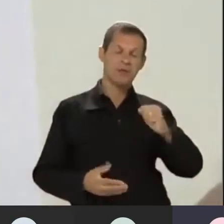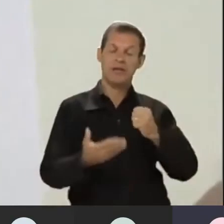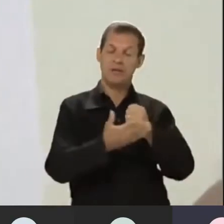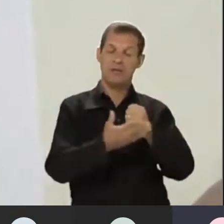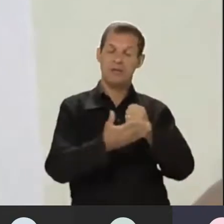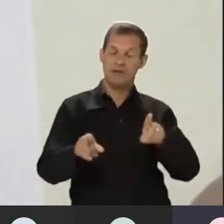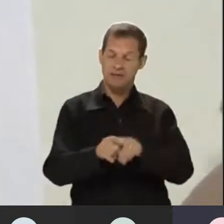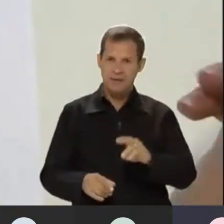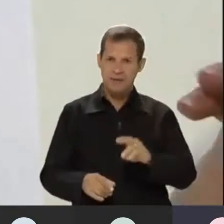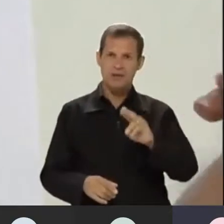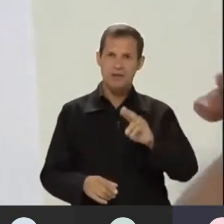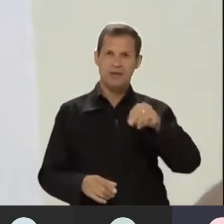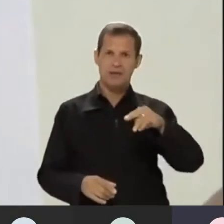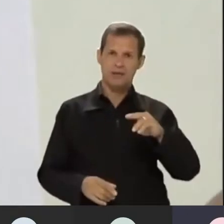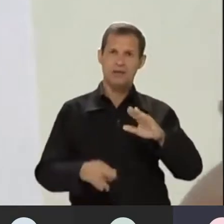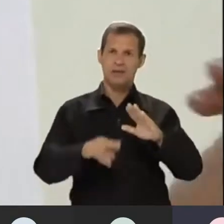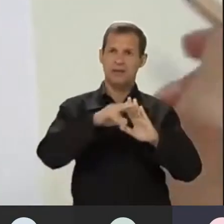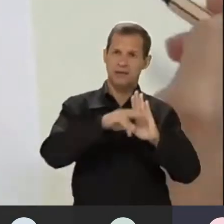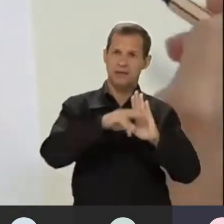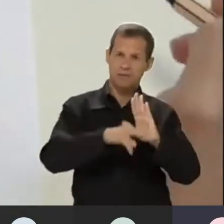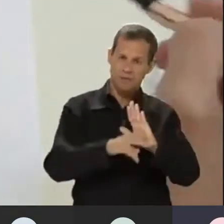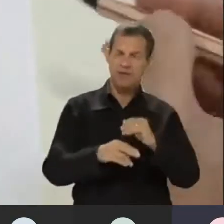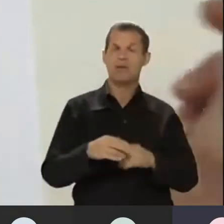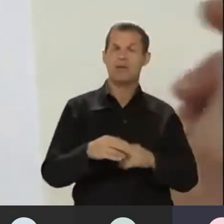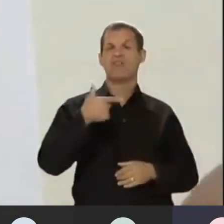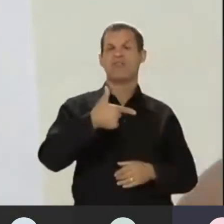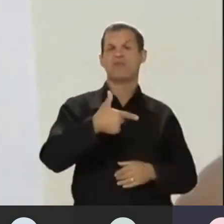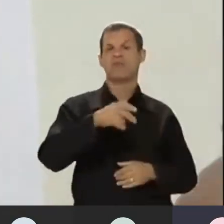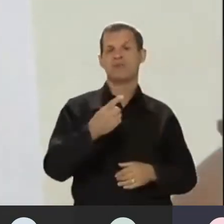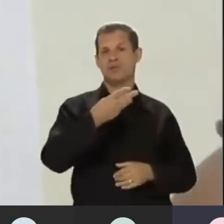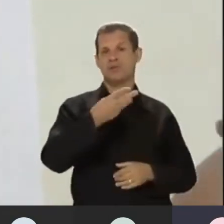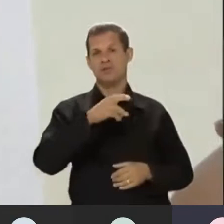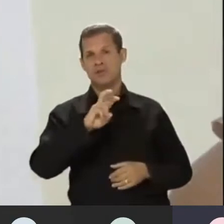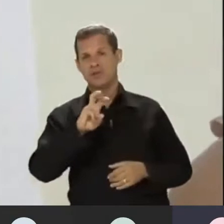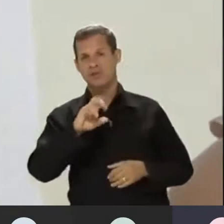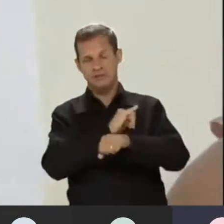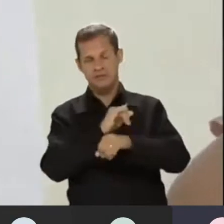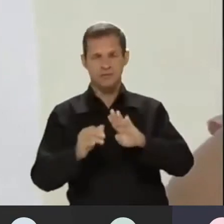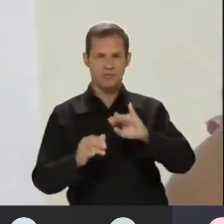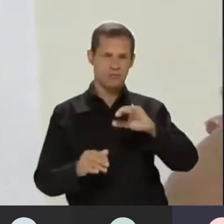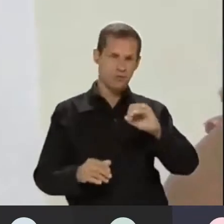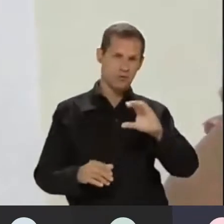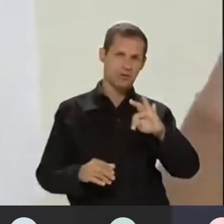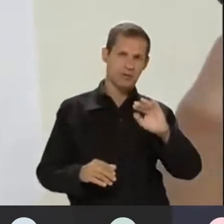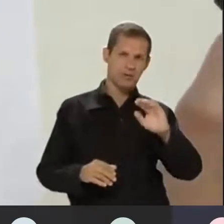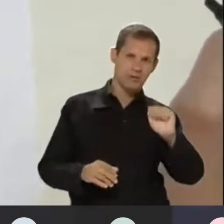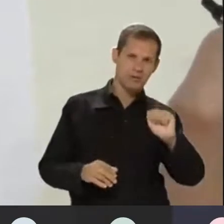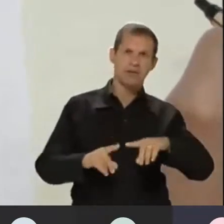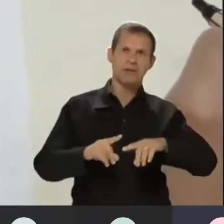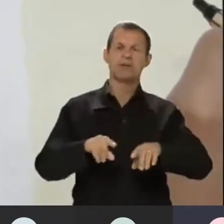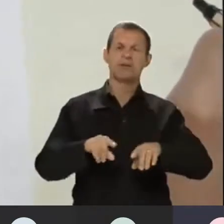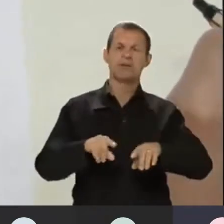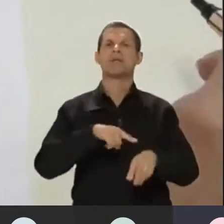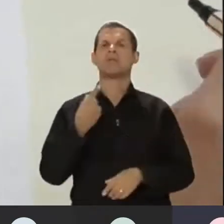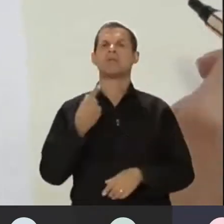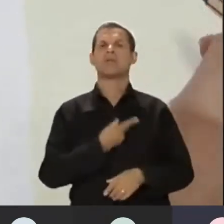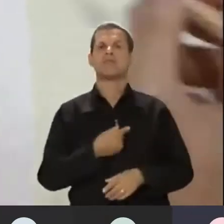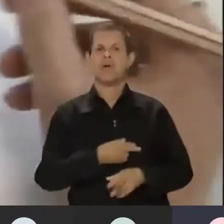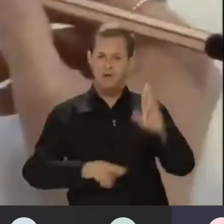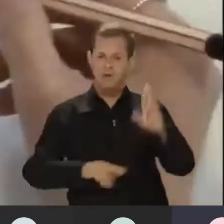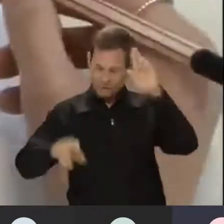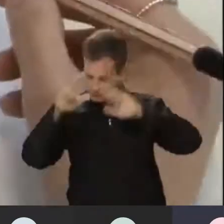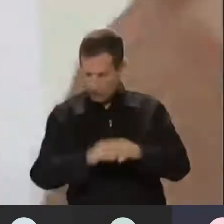é base da NBR 15220, parte 3, que fala das estratégias bioclimáticas. Nós vamos ter que